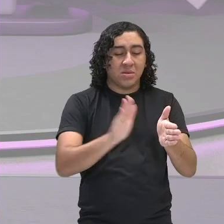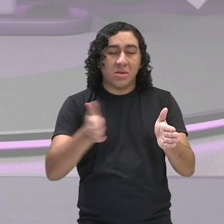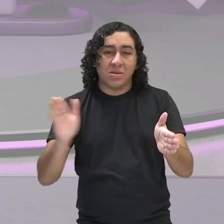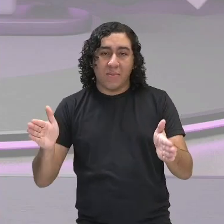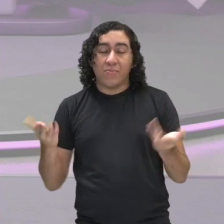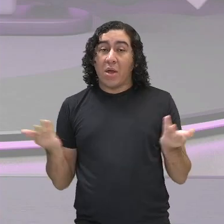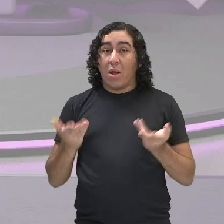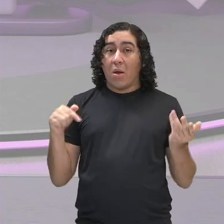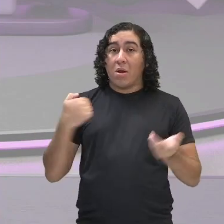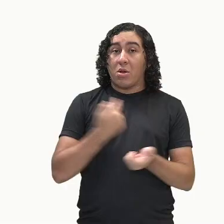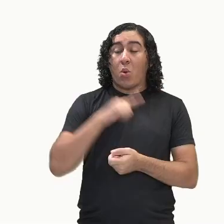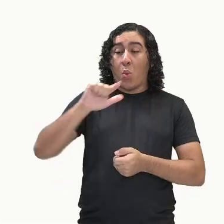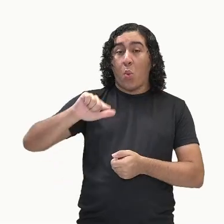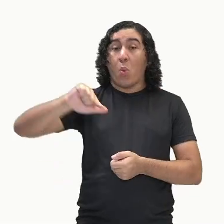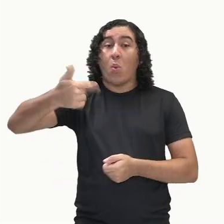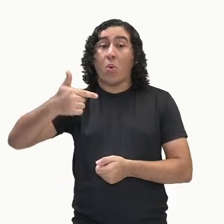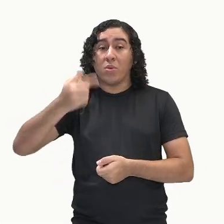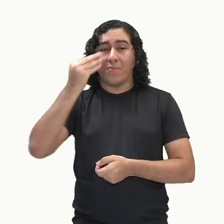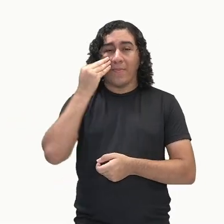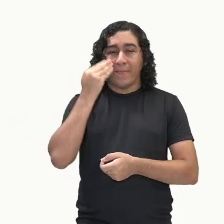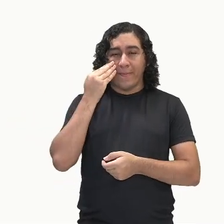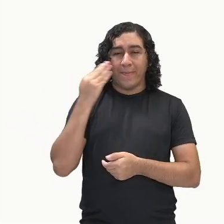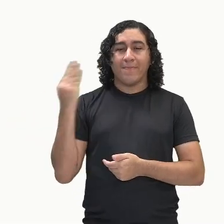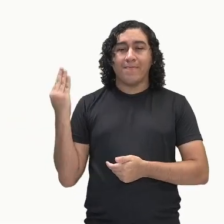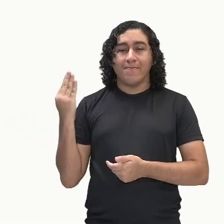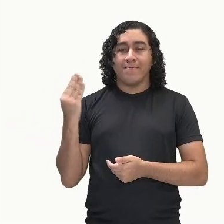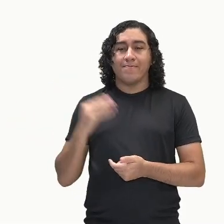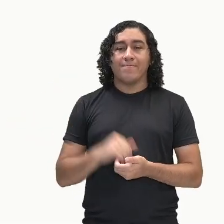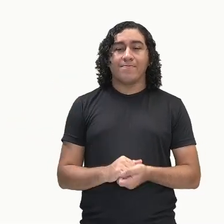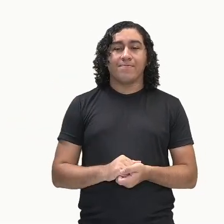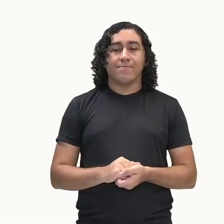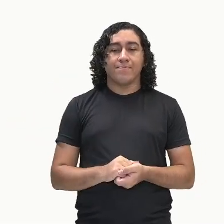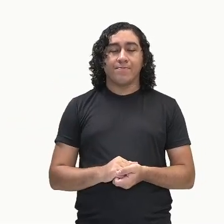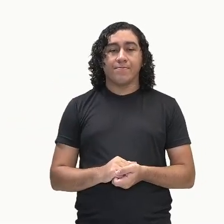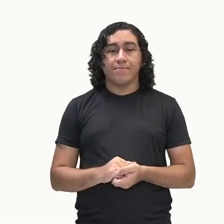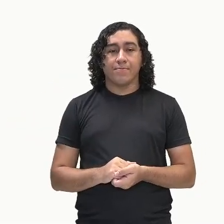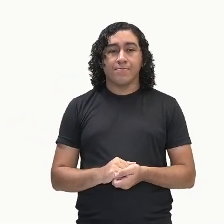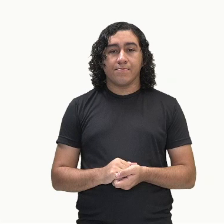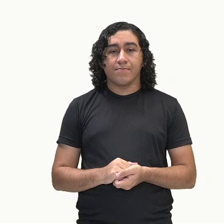Agora vamos à próxima cartela para a gente verificar